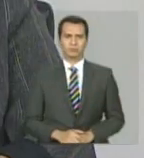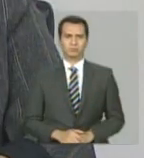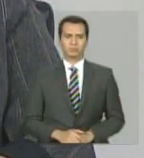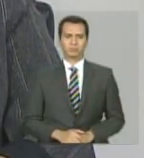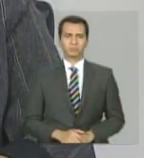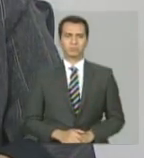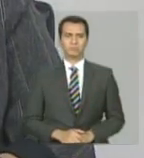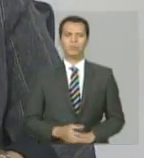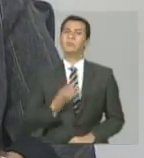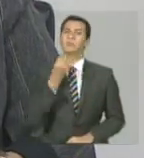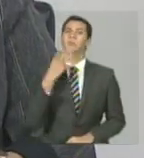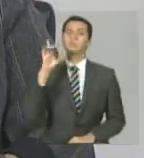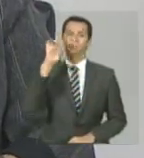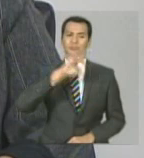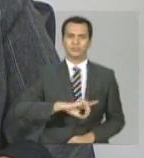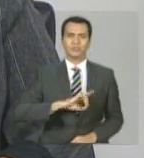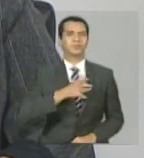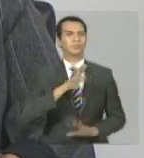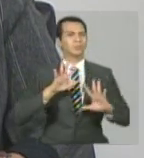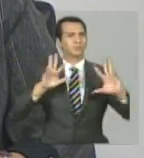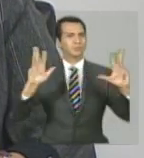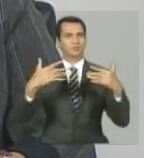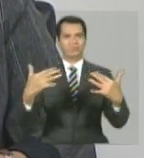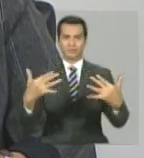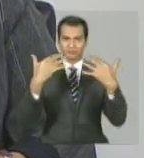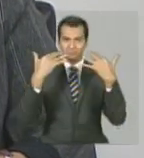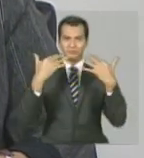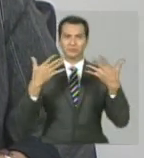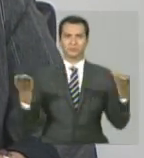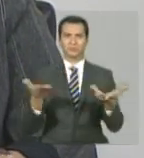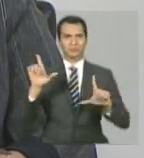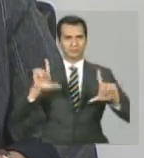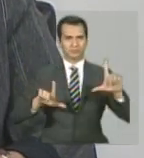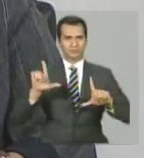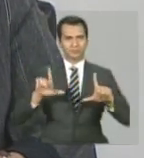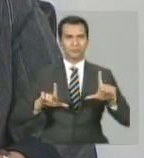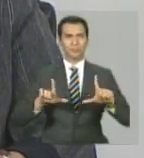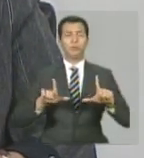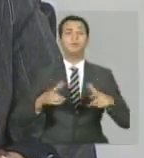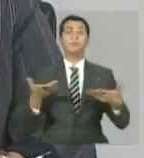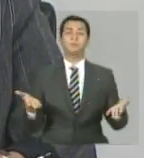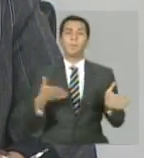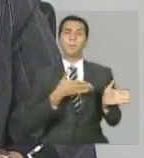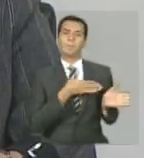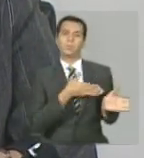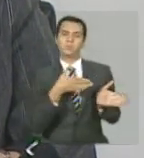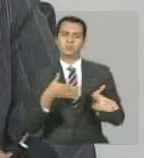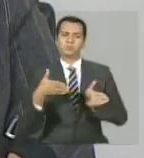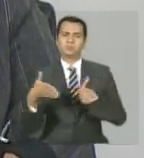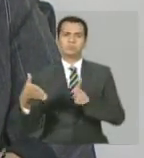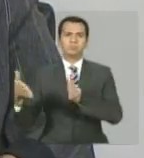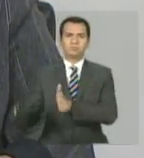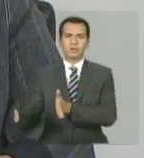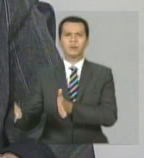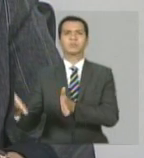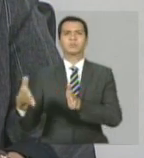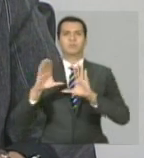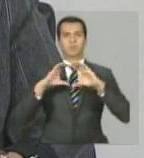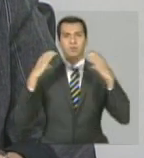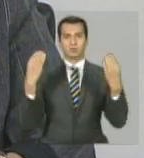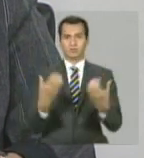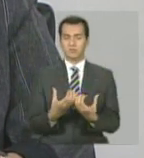a você, bom dia aos telespectadores e telespectadoras. Esse processo é um processo muito, muito